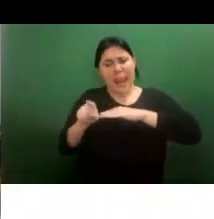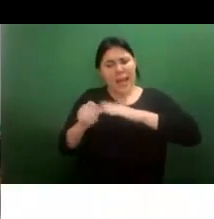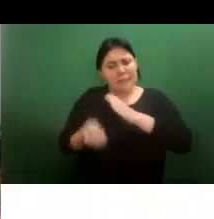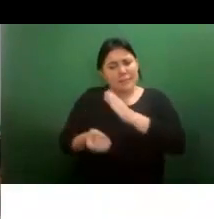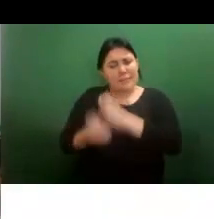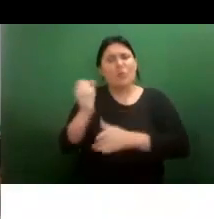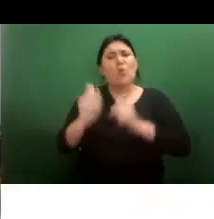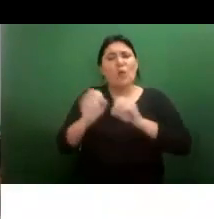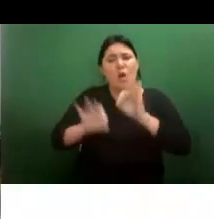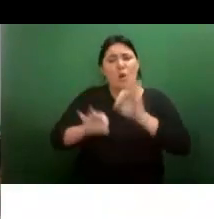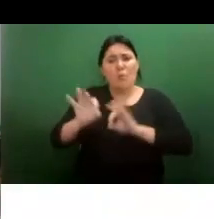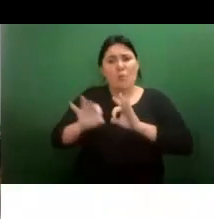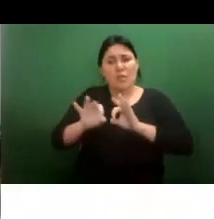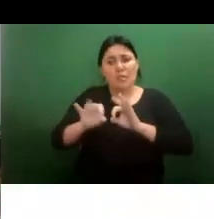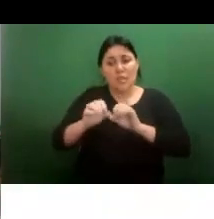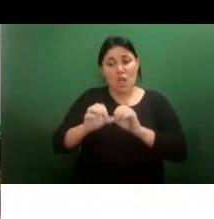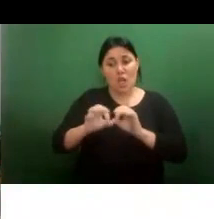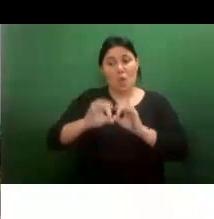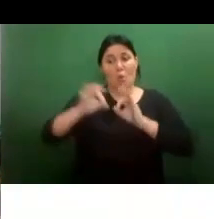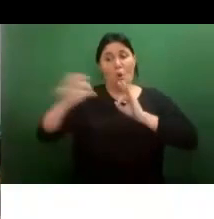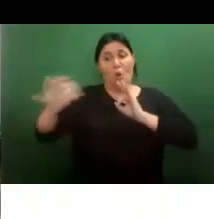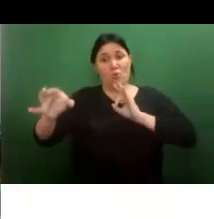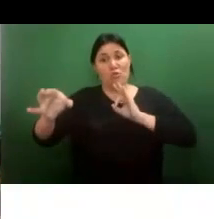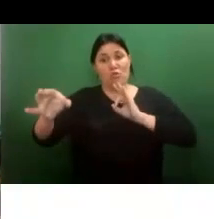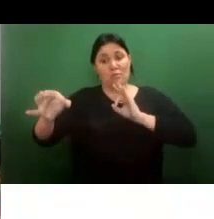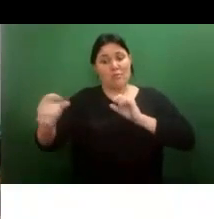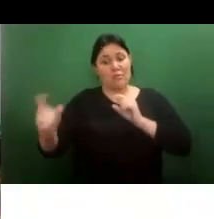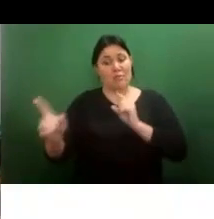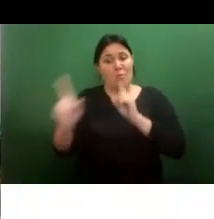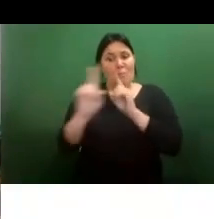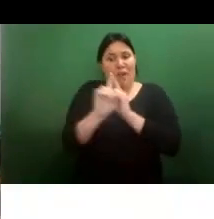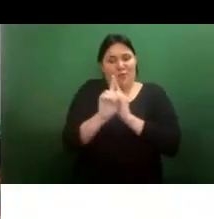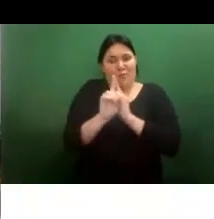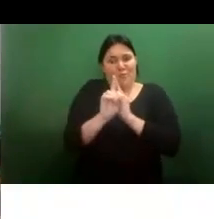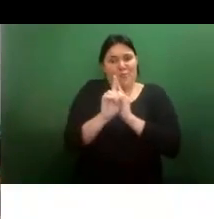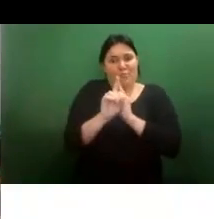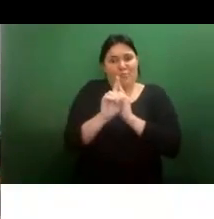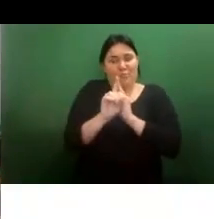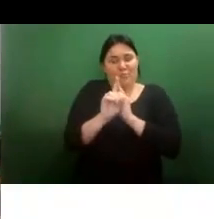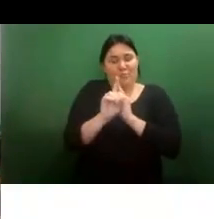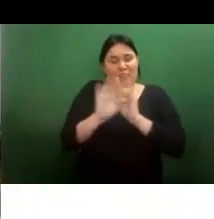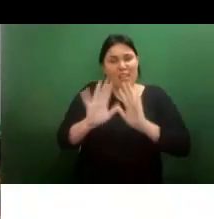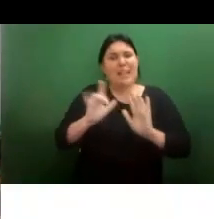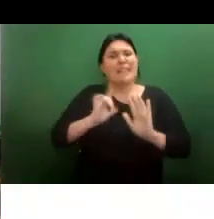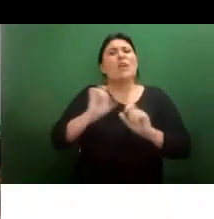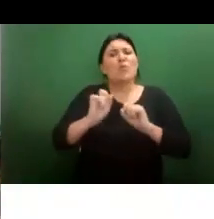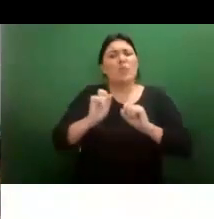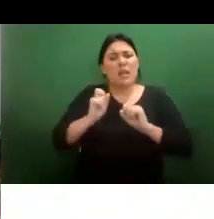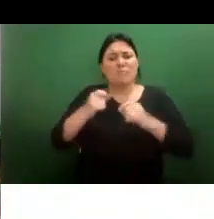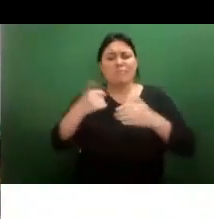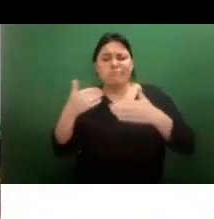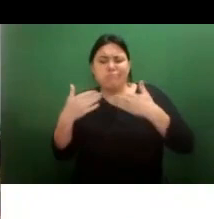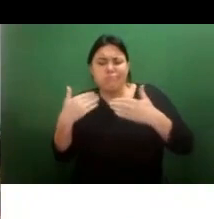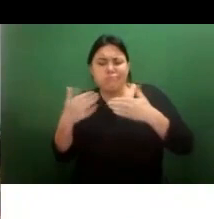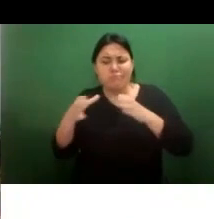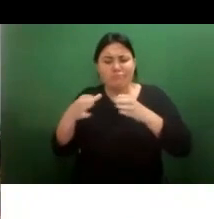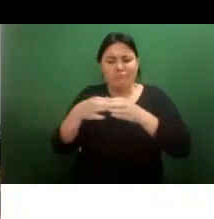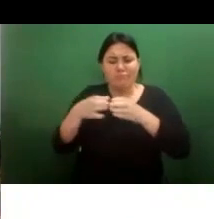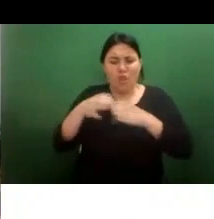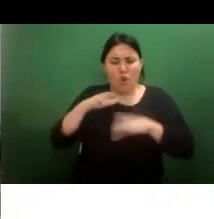intitulado Tão Longe, Tão Perto. O projeto conta com várias ações, como salas de conversas, concursos de